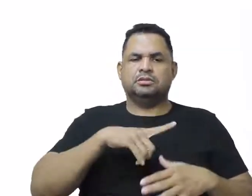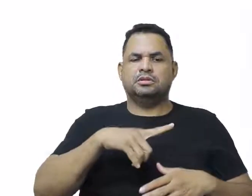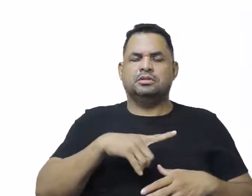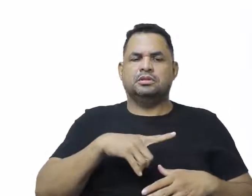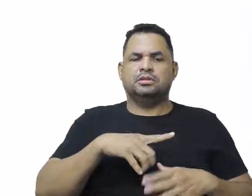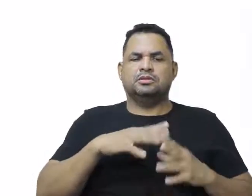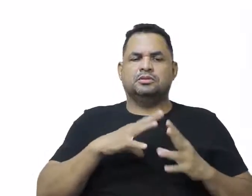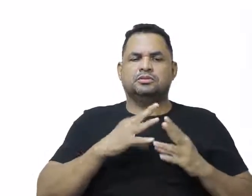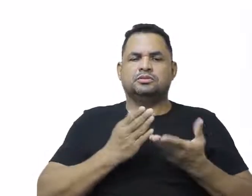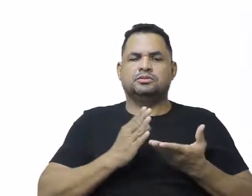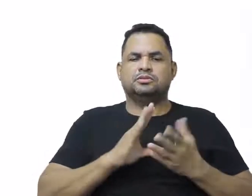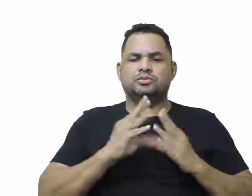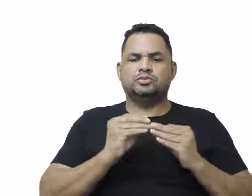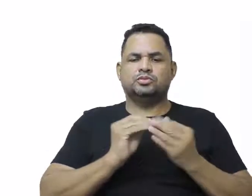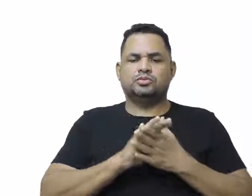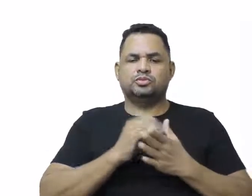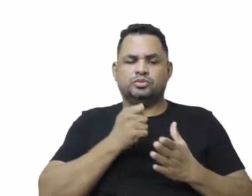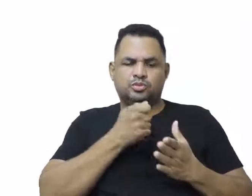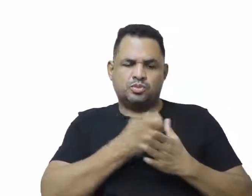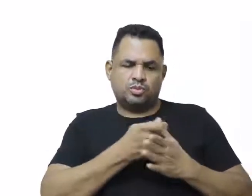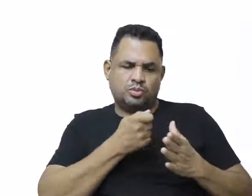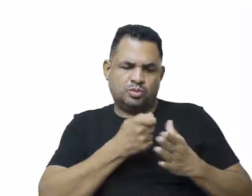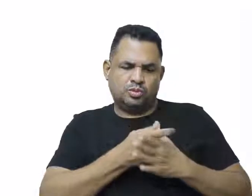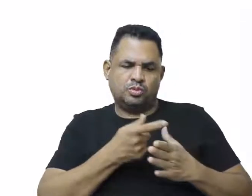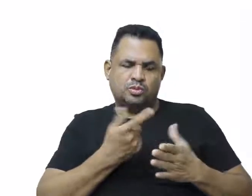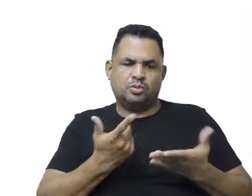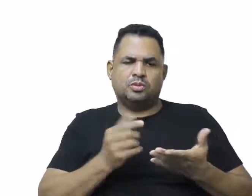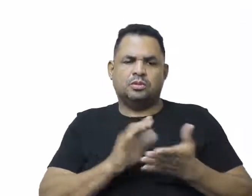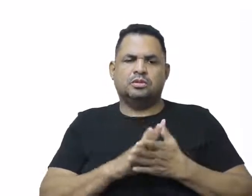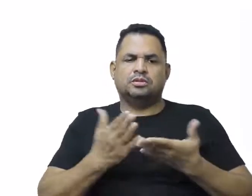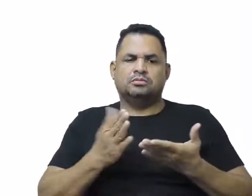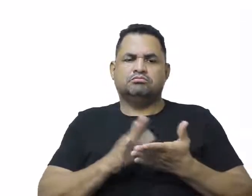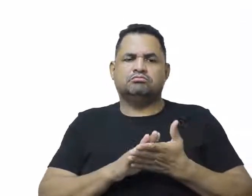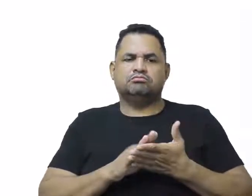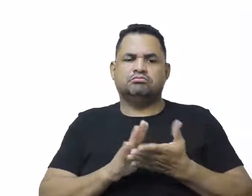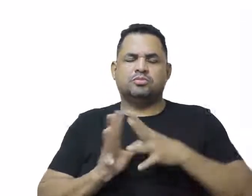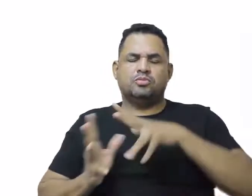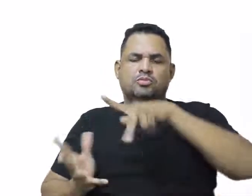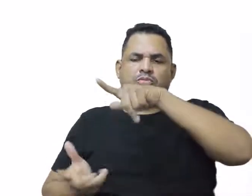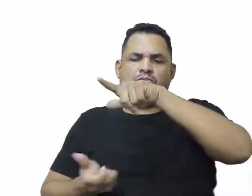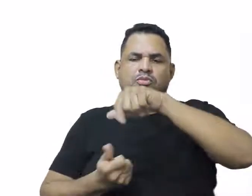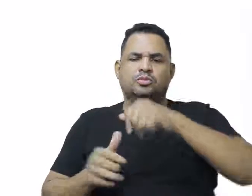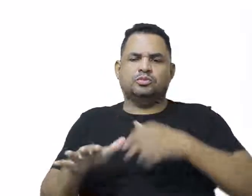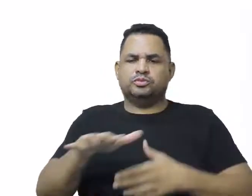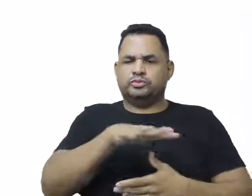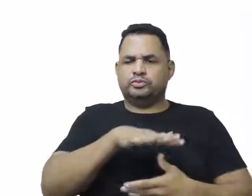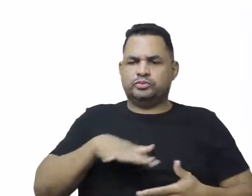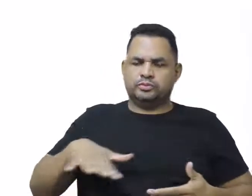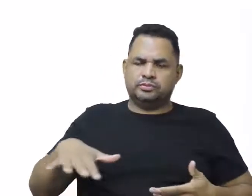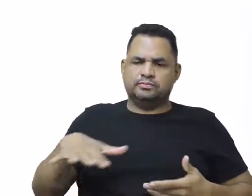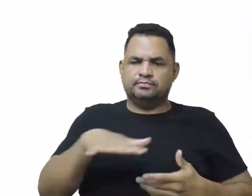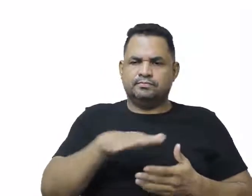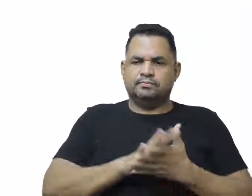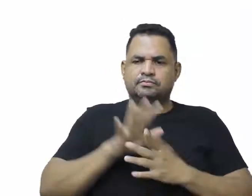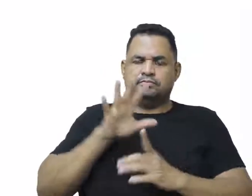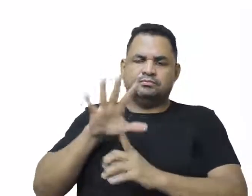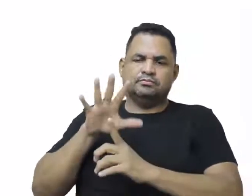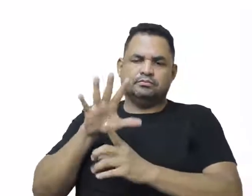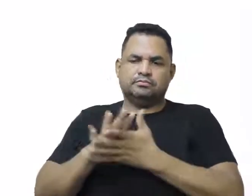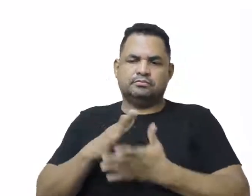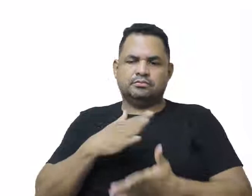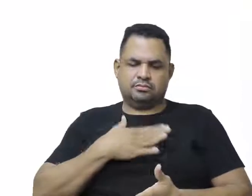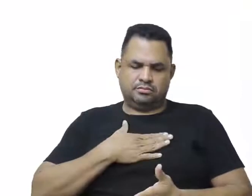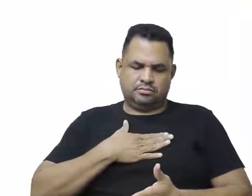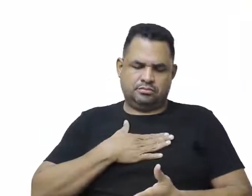todo uma financeirização que ocorre a nível Mundial que impacta